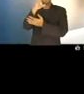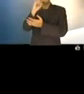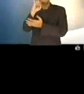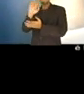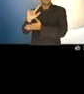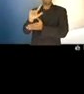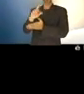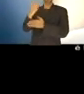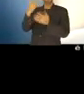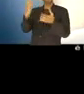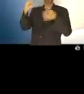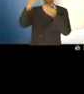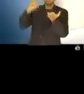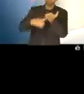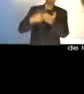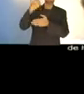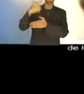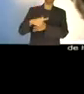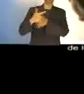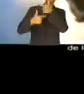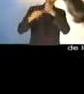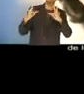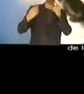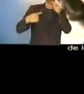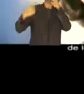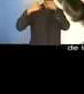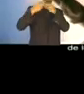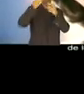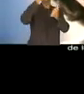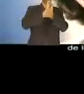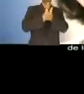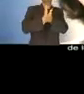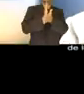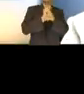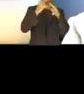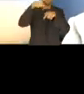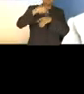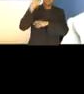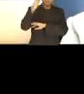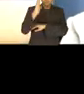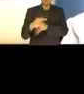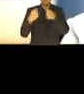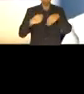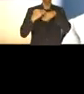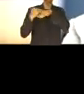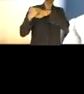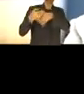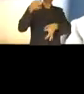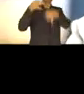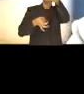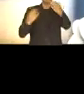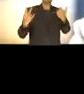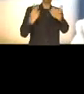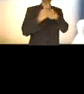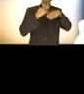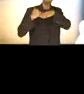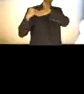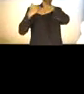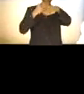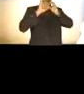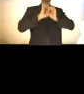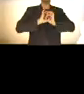de renovar nosso compromisso de lutar contra todo tipo de discriminação. O Brasil tem que ser o país da justiça,